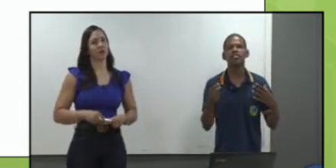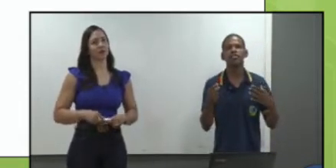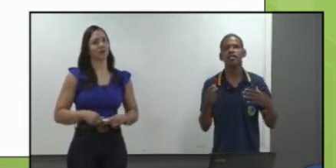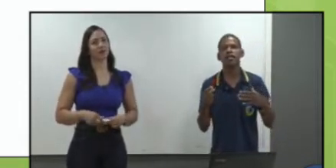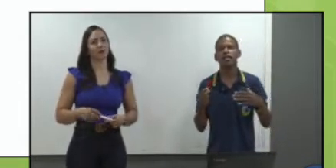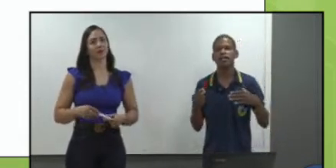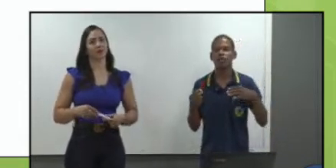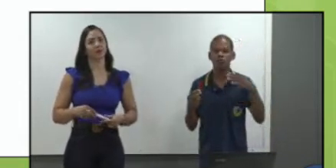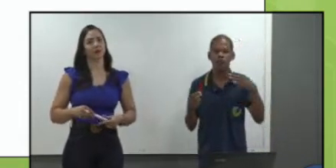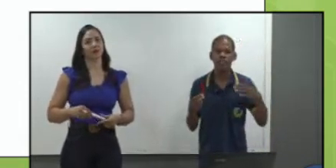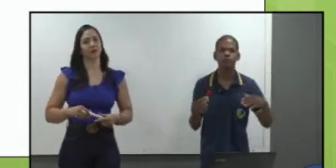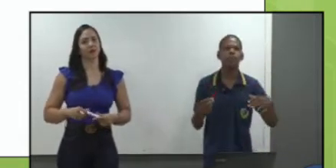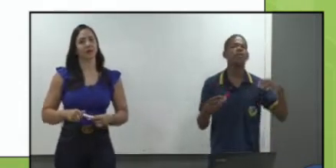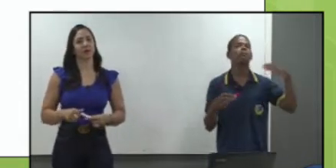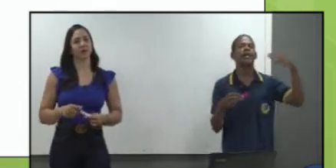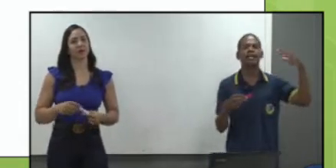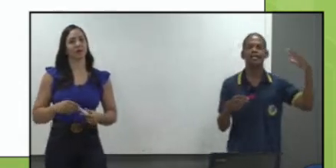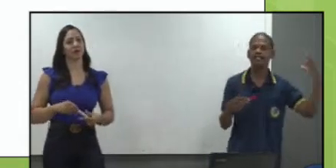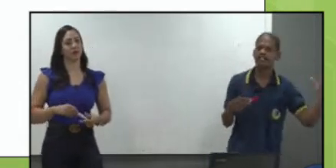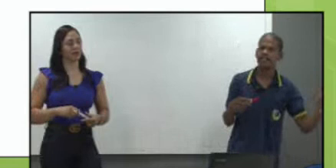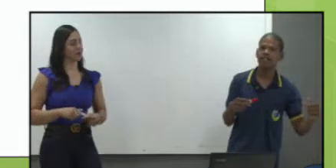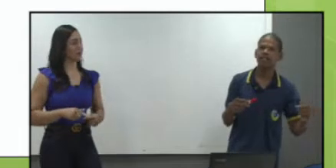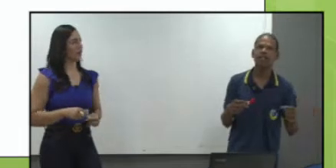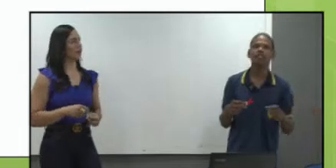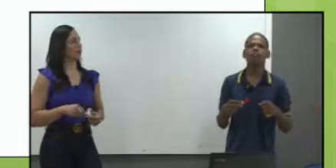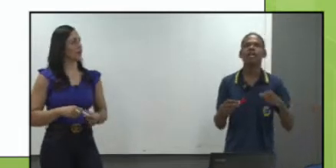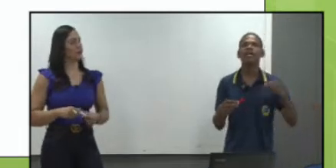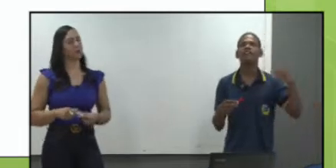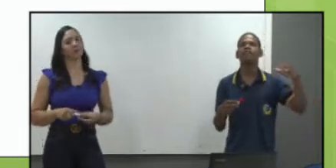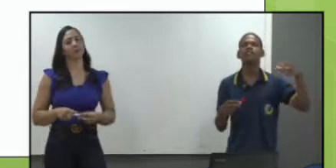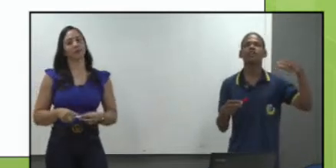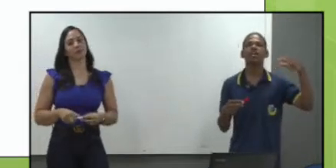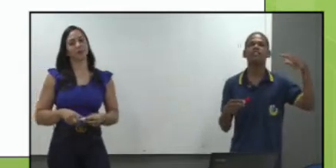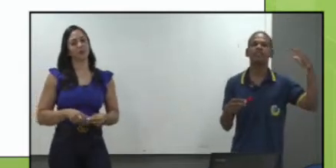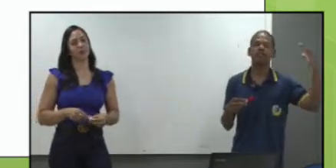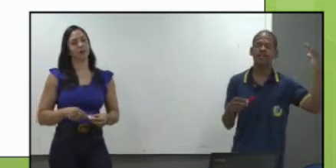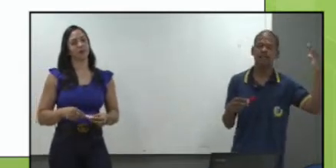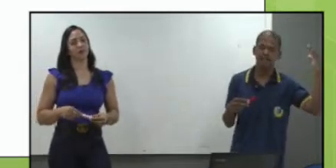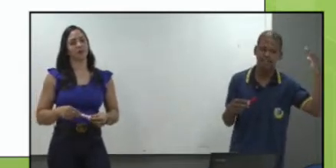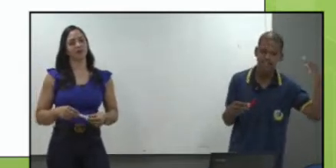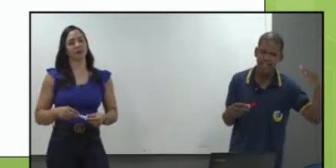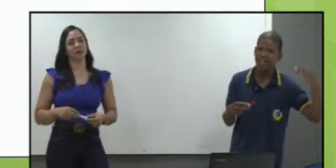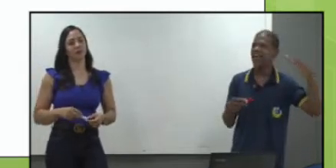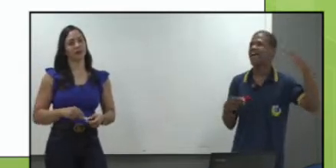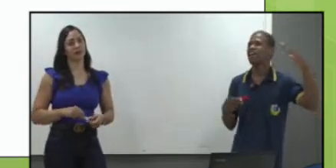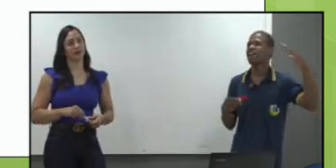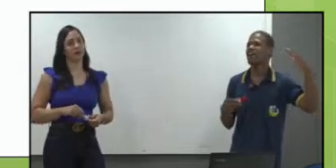na questão da, como eu falei, para agradecer, para fazer uma